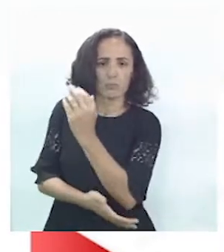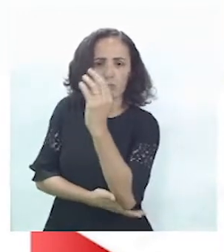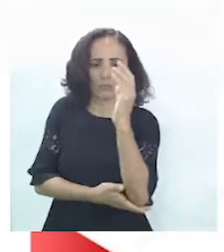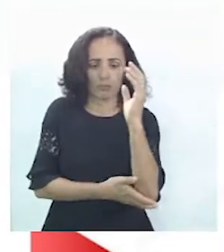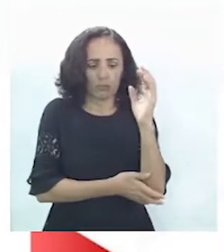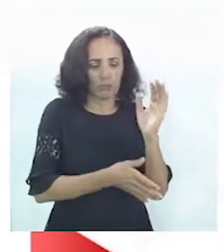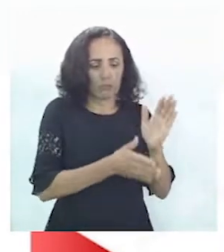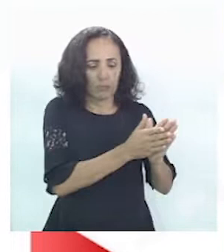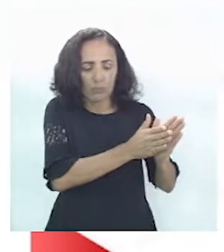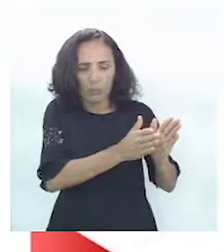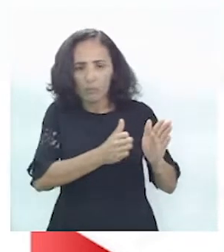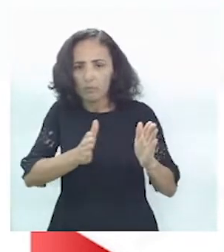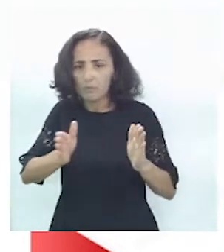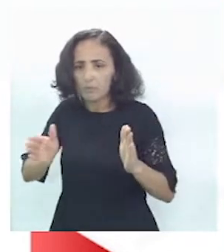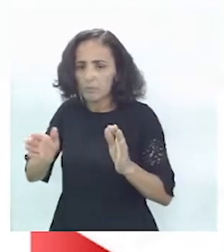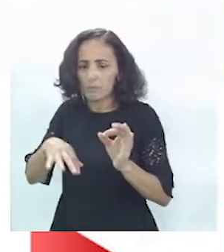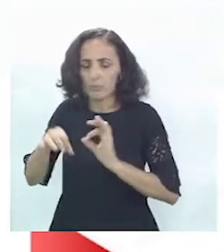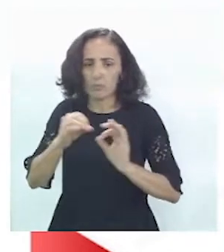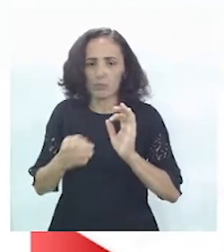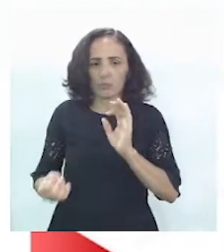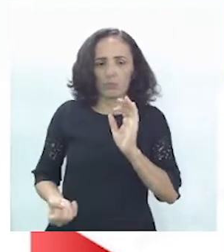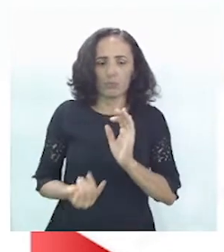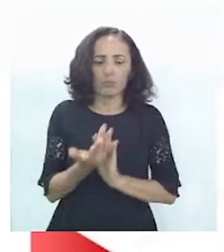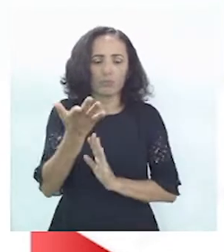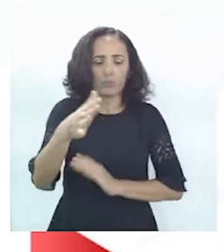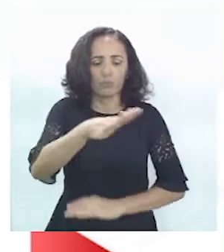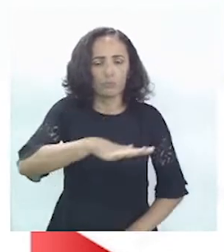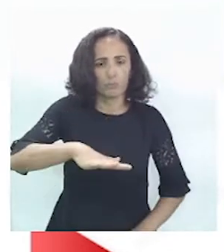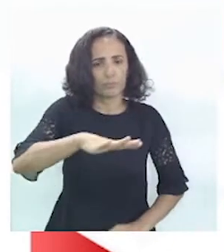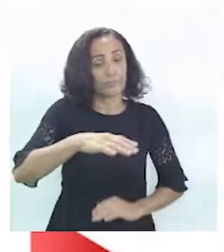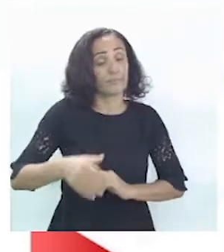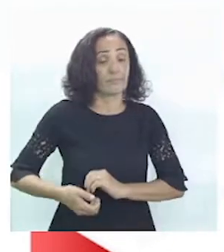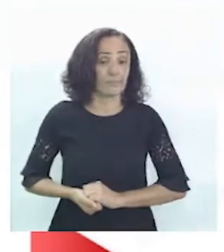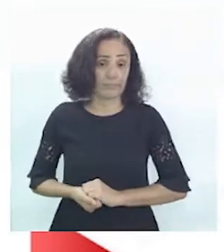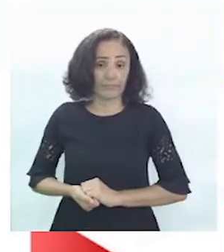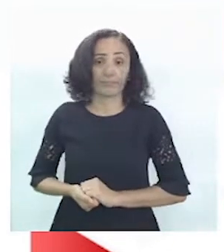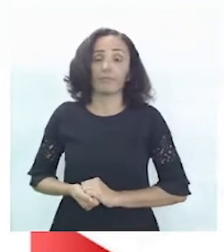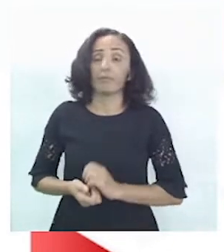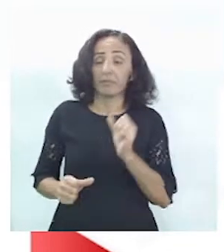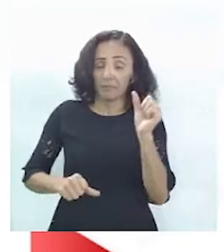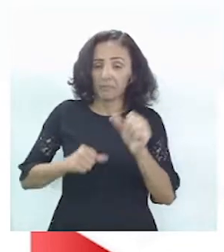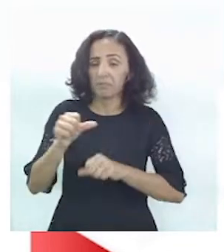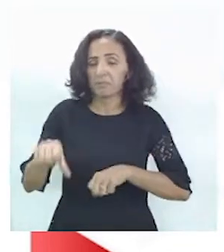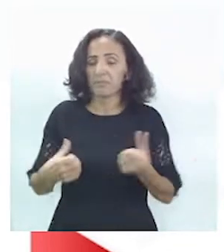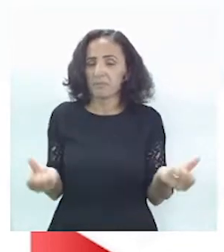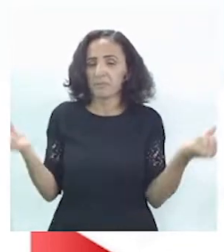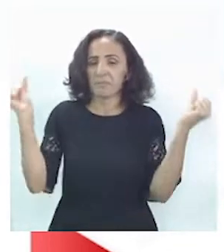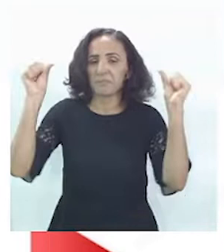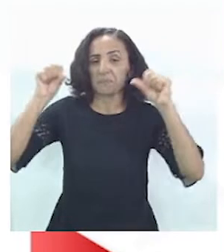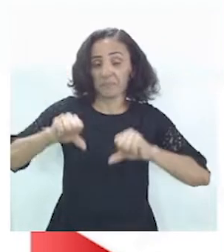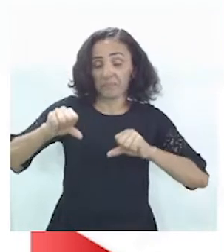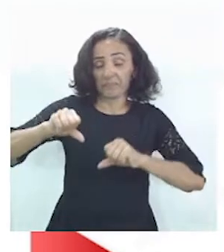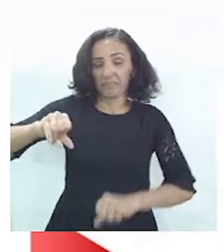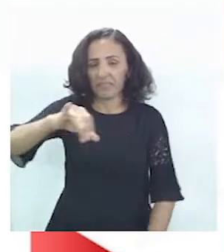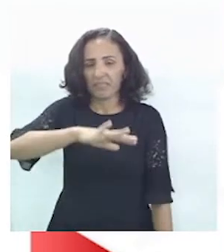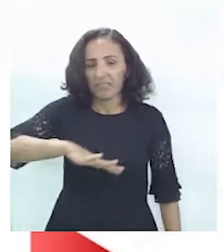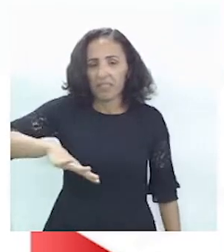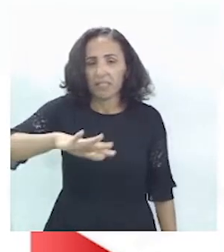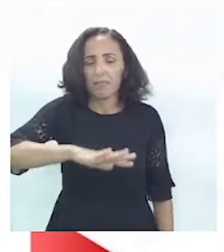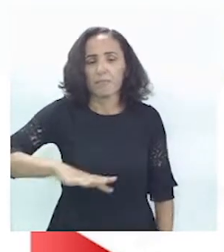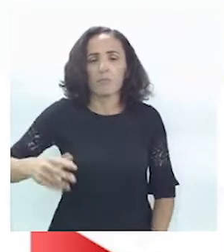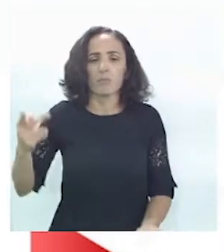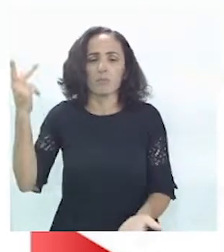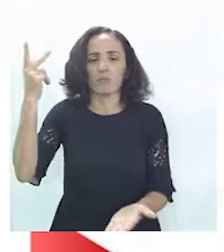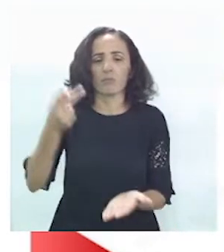provocados durante a construção de seus reservatórios. Uma mudança negativa no meio que é